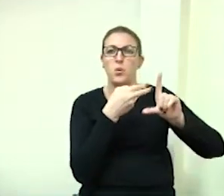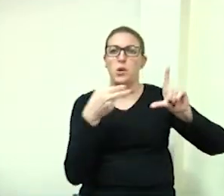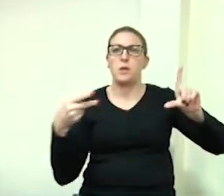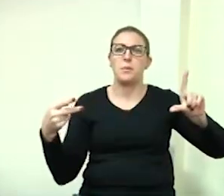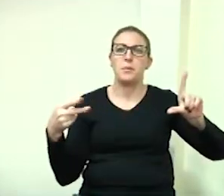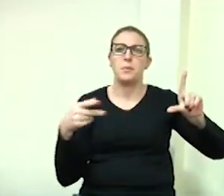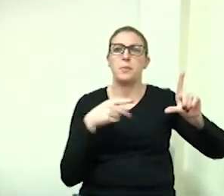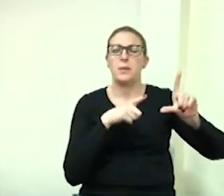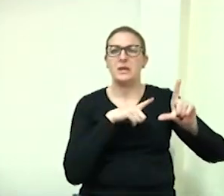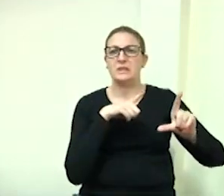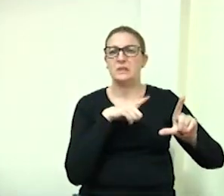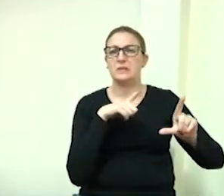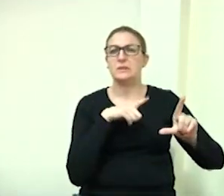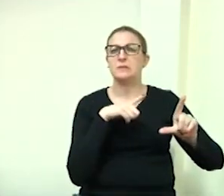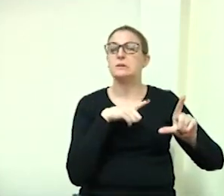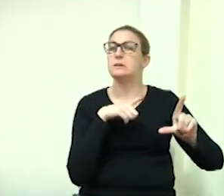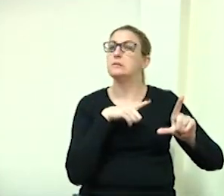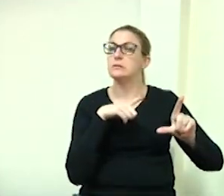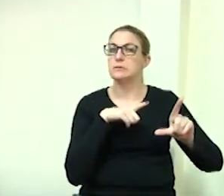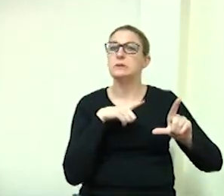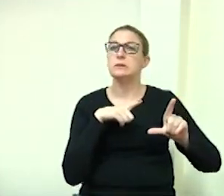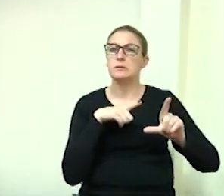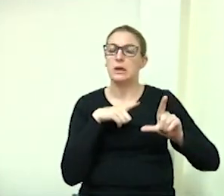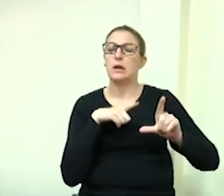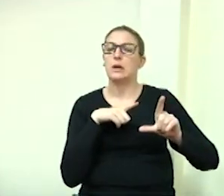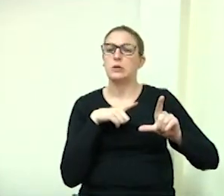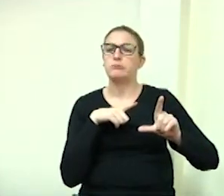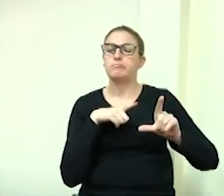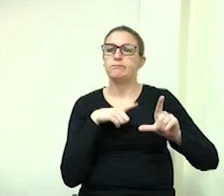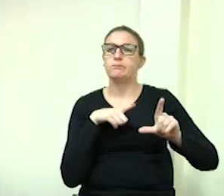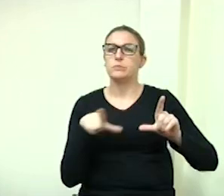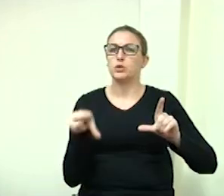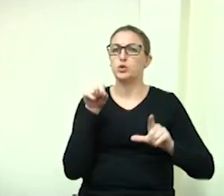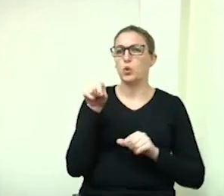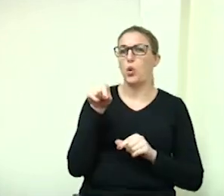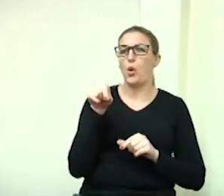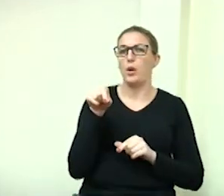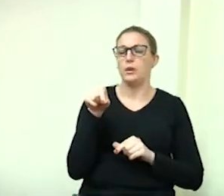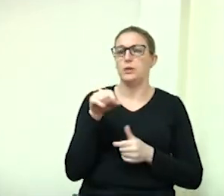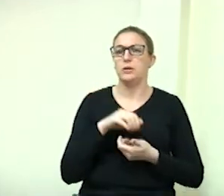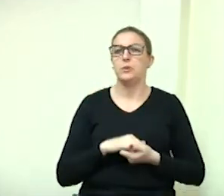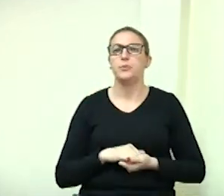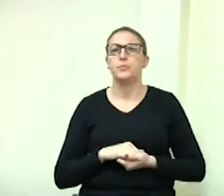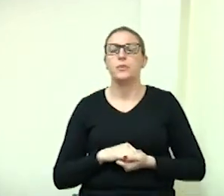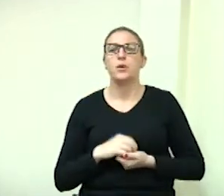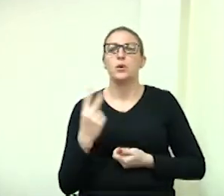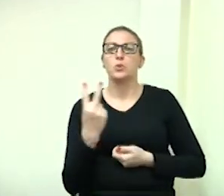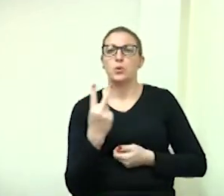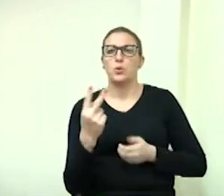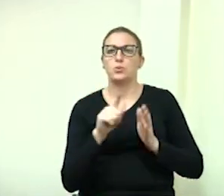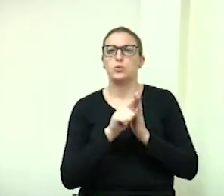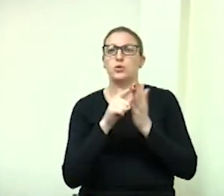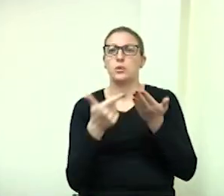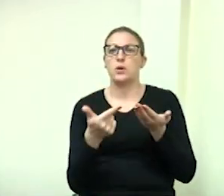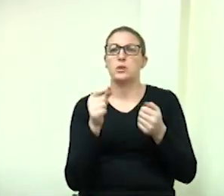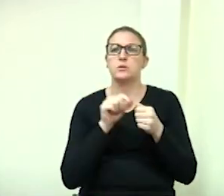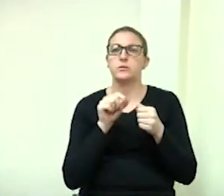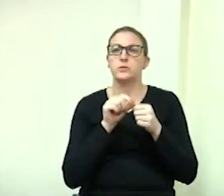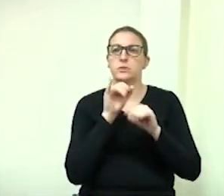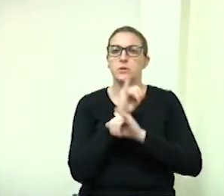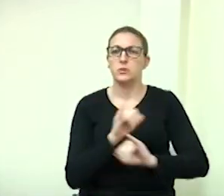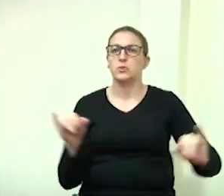os dois jornais de circulação fizeram duas reportagens falando que foram encaminhados 600